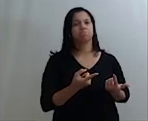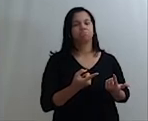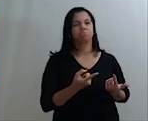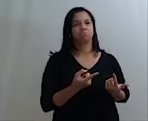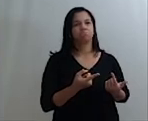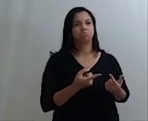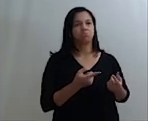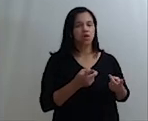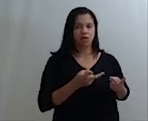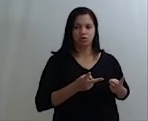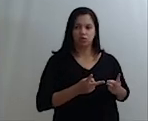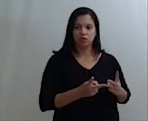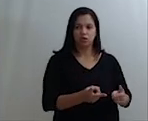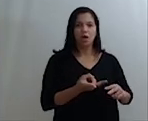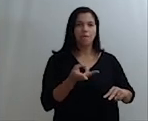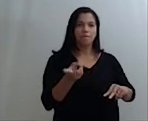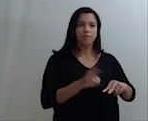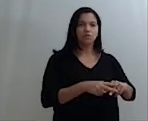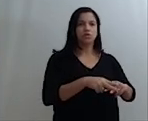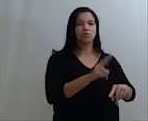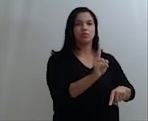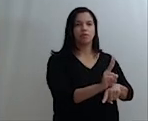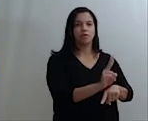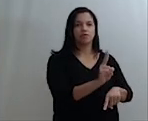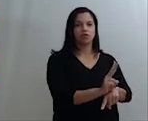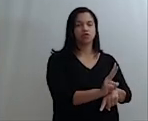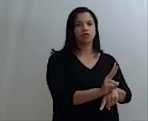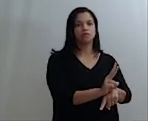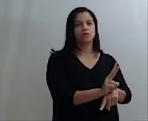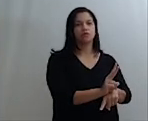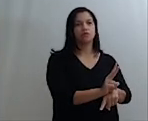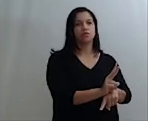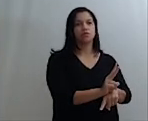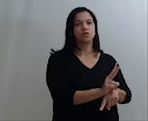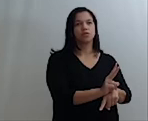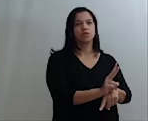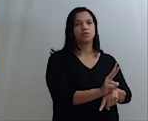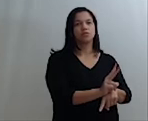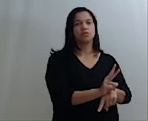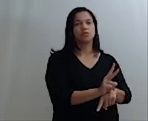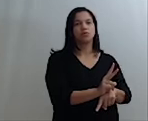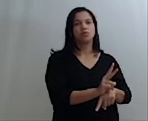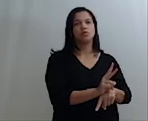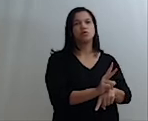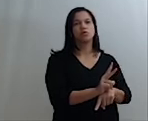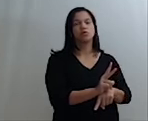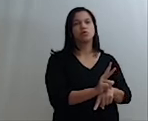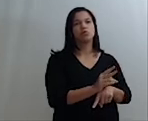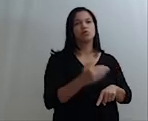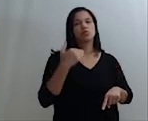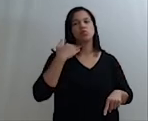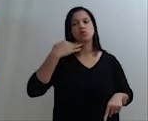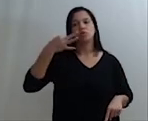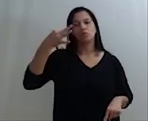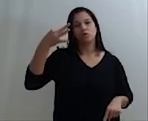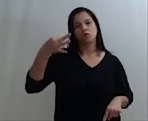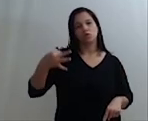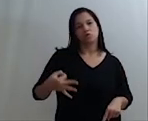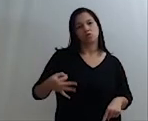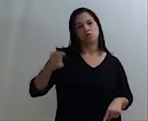prisão preventiva o magistrado em sua decisão apenas